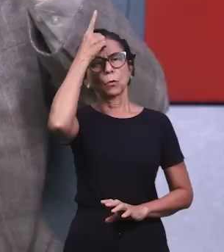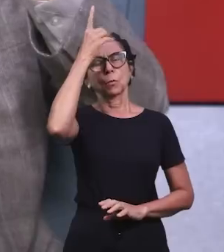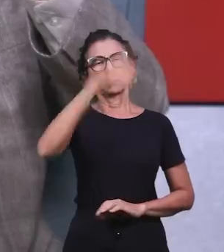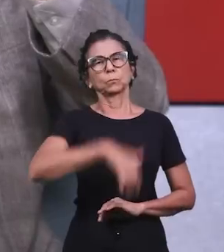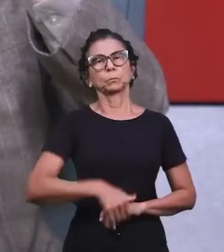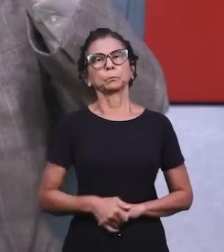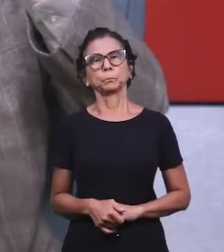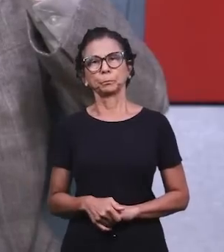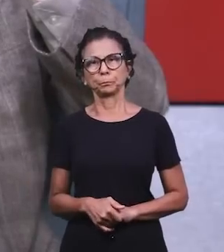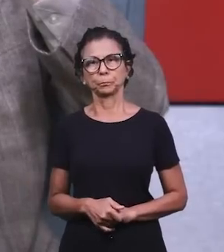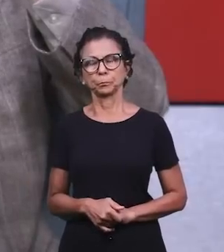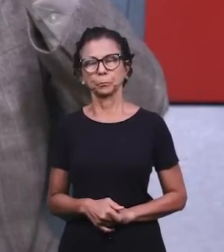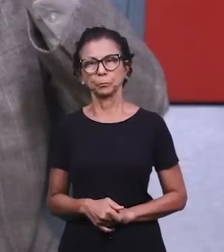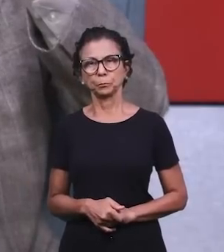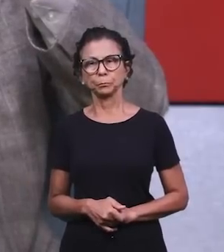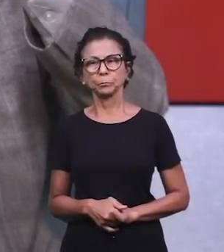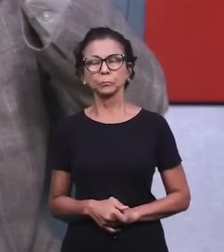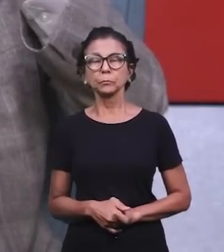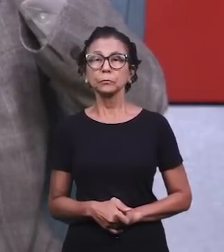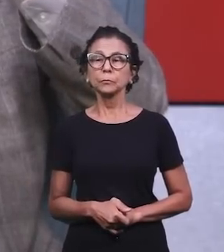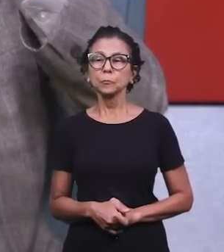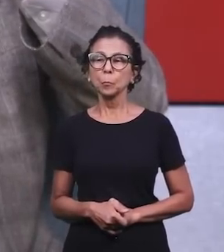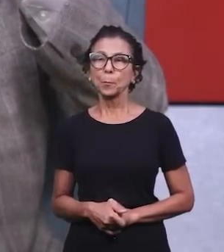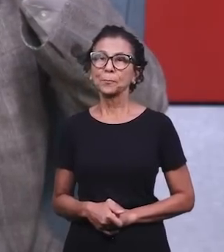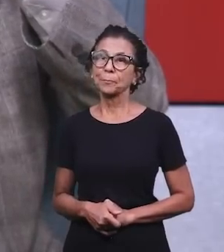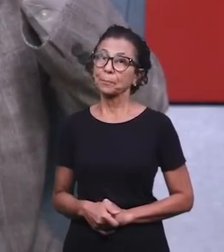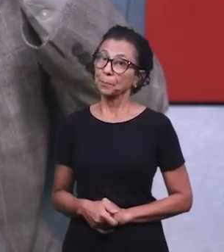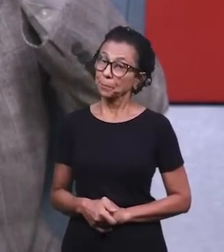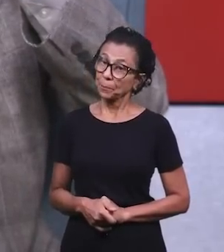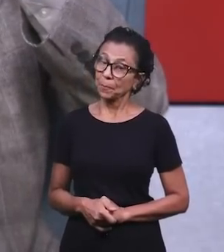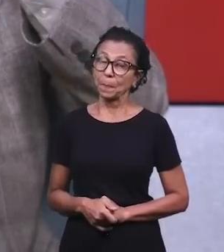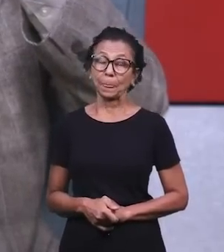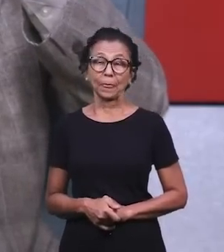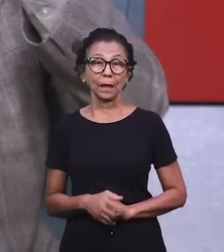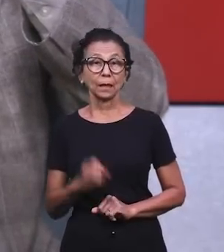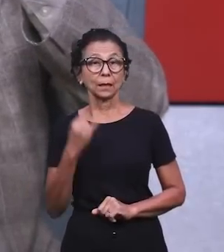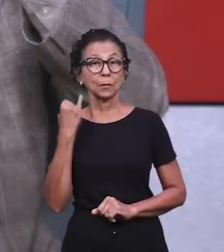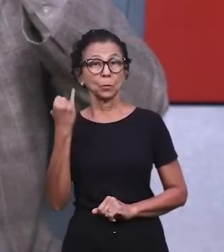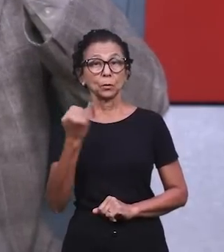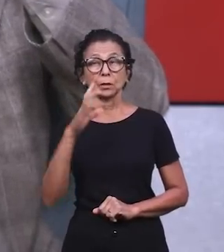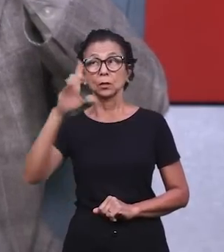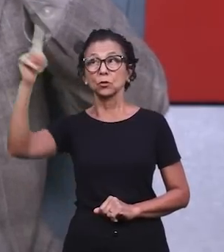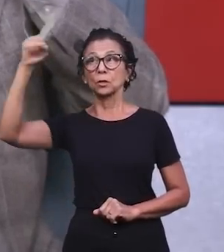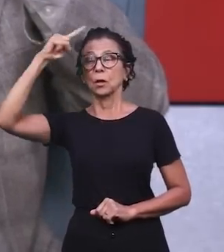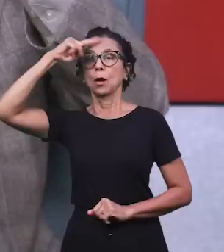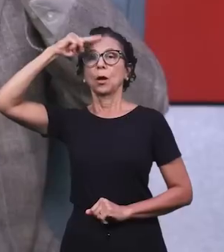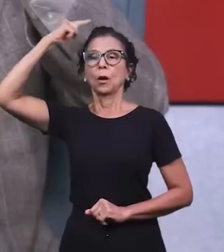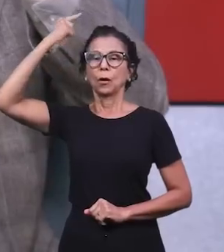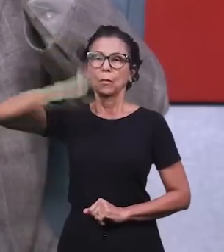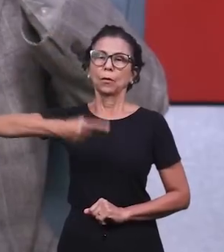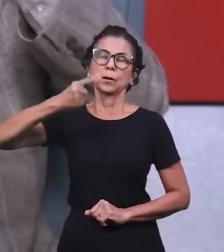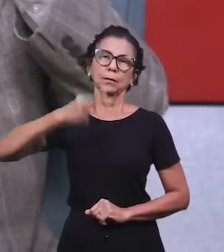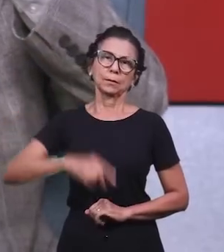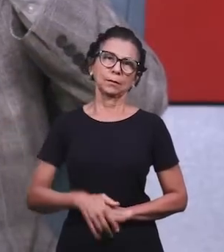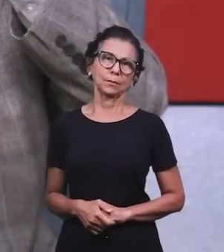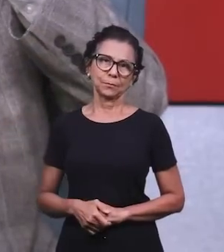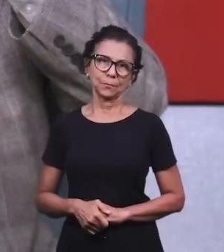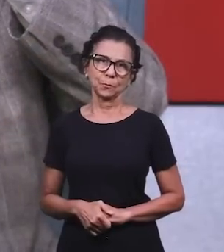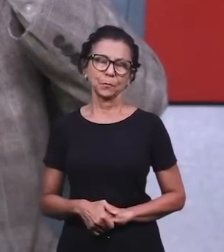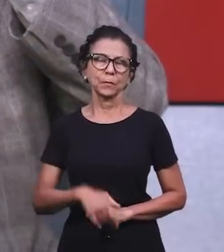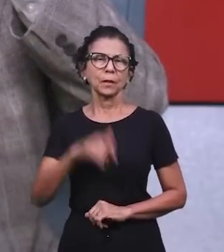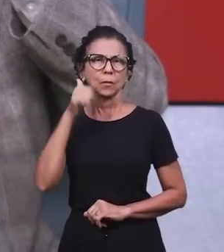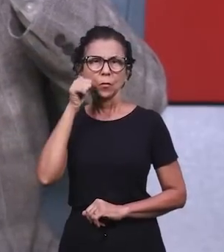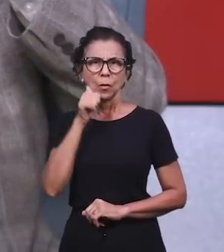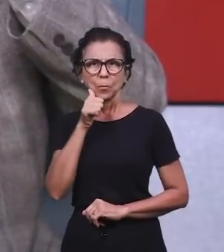a ordem dele. Aquela mulher, ela foi ali sabendo que o Senhor podia fazer